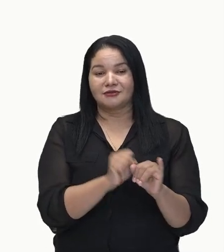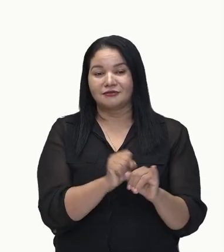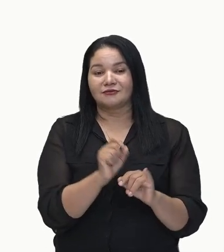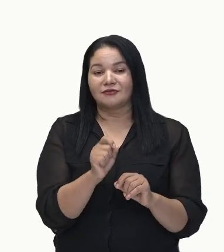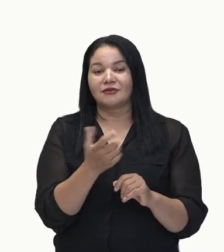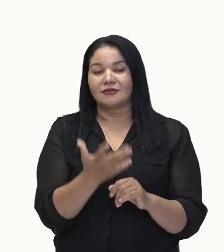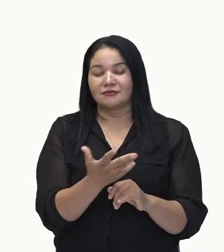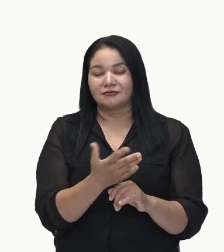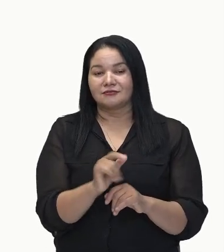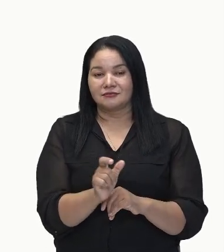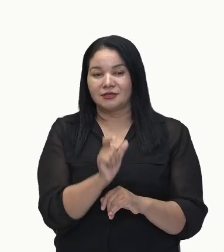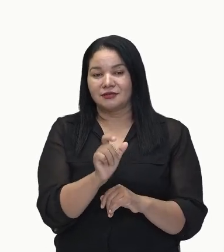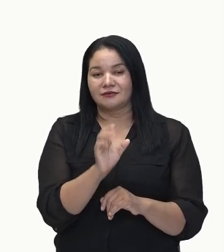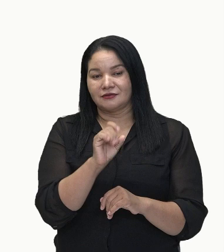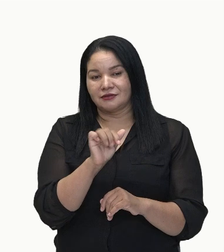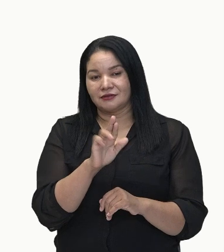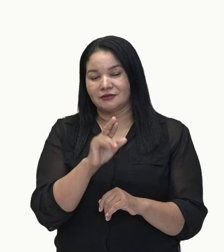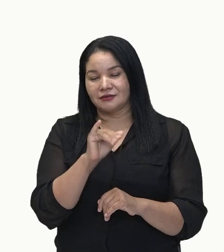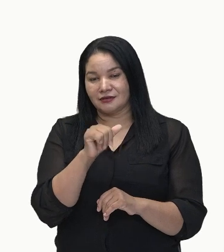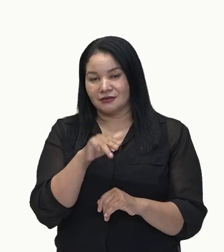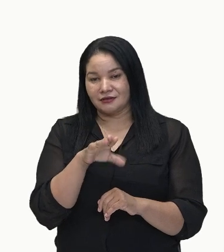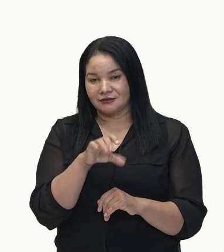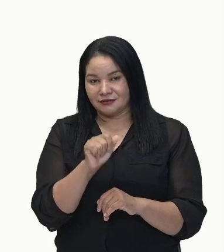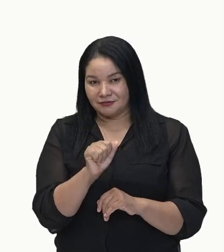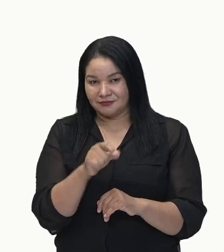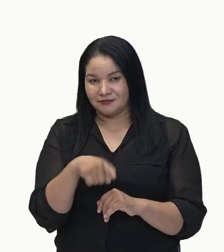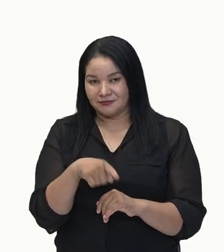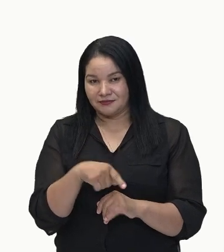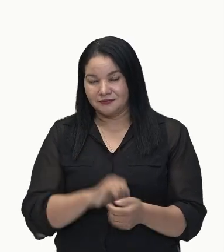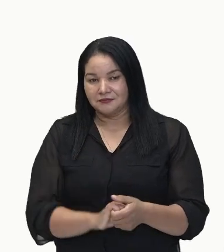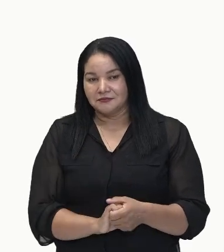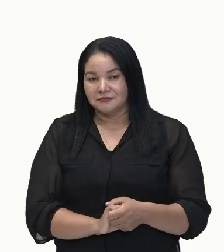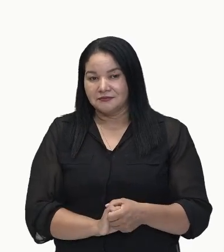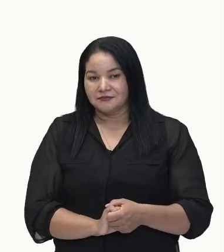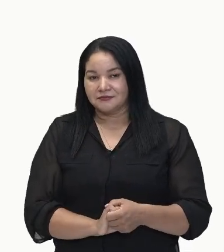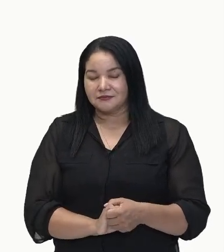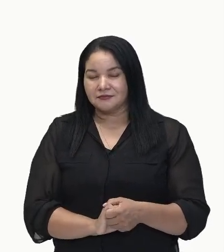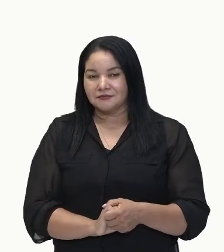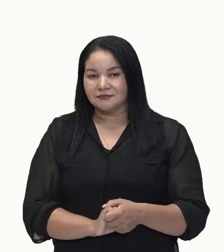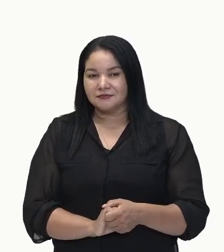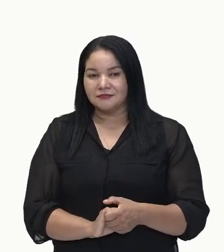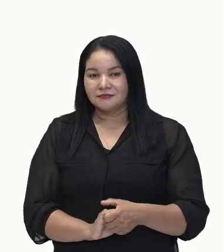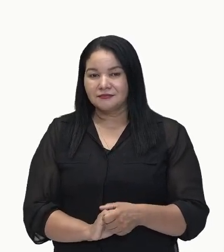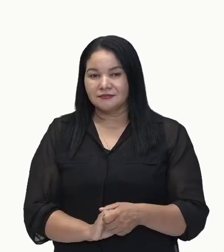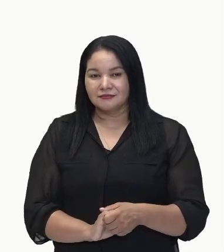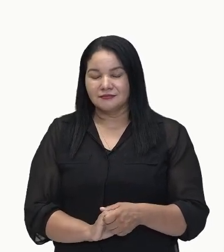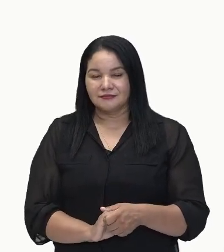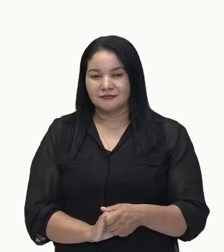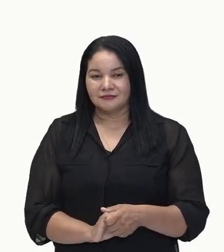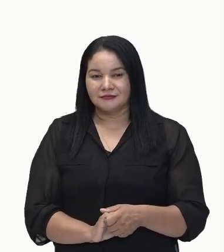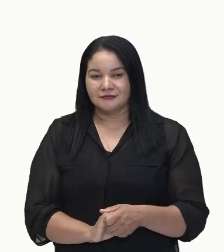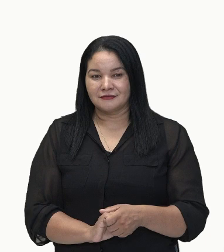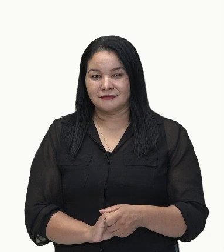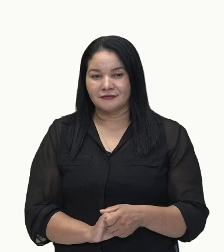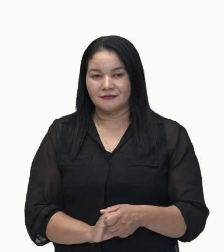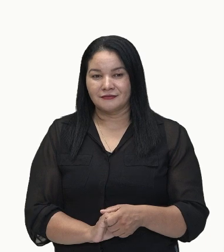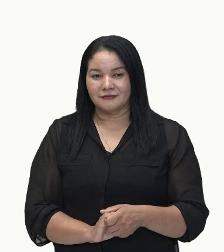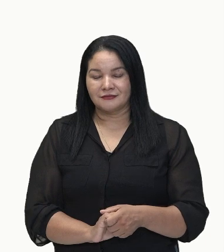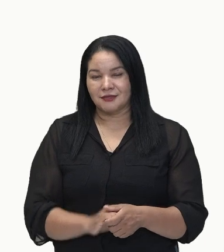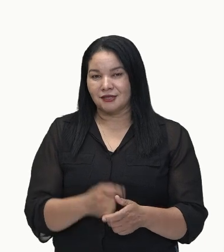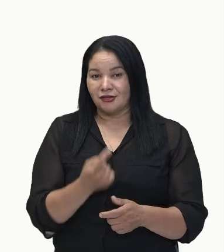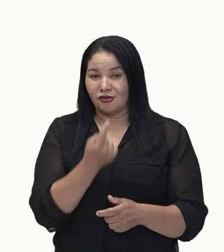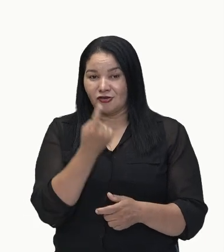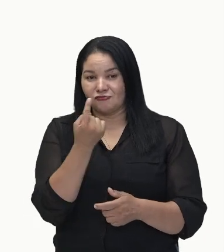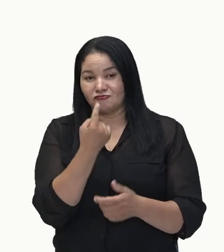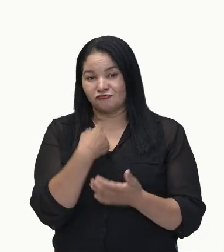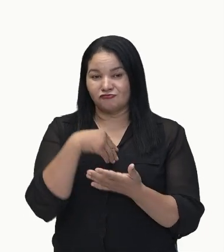Aqui, a criança, não é isso? Núcleo do sujeito, a criança. Só tem um núcleo.